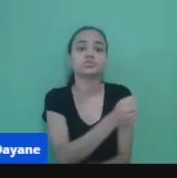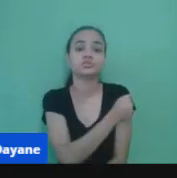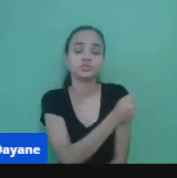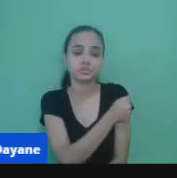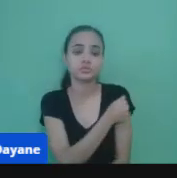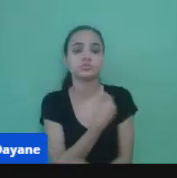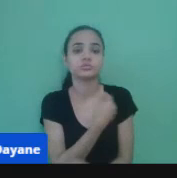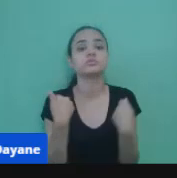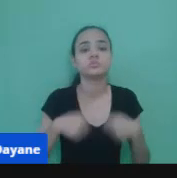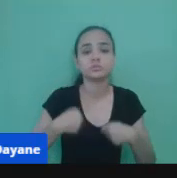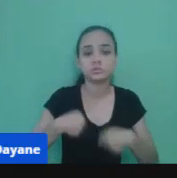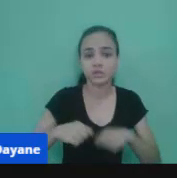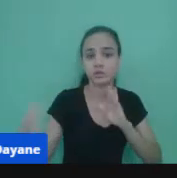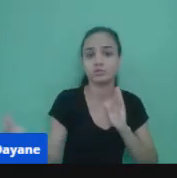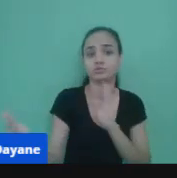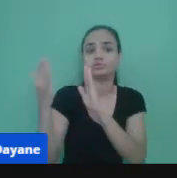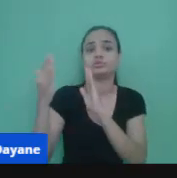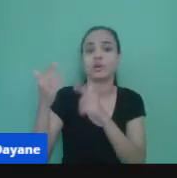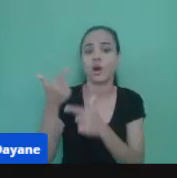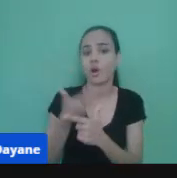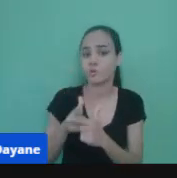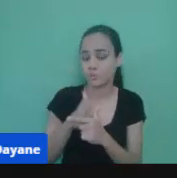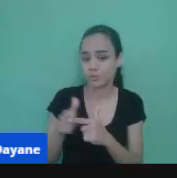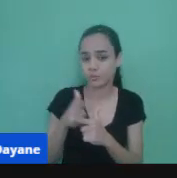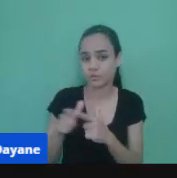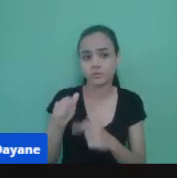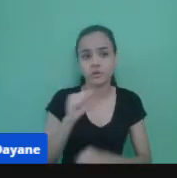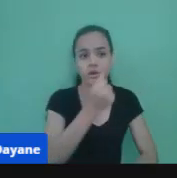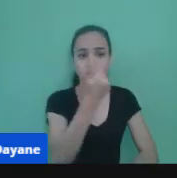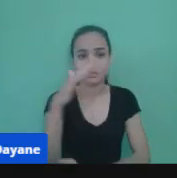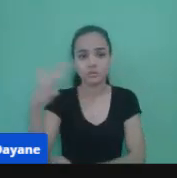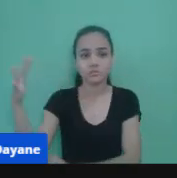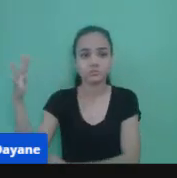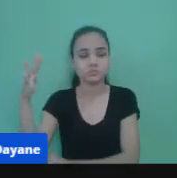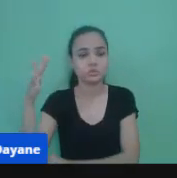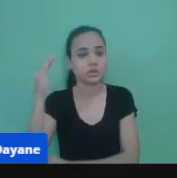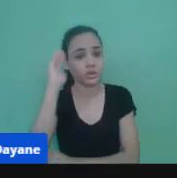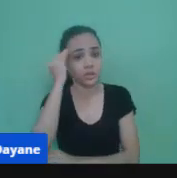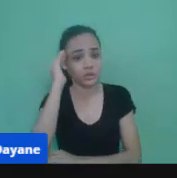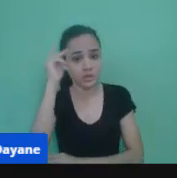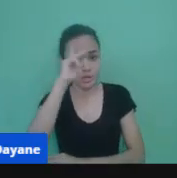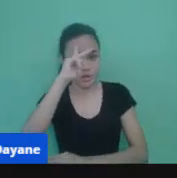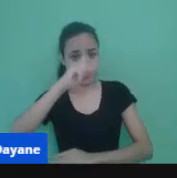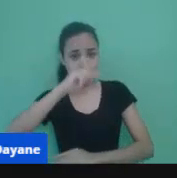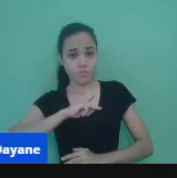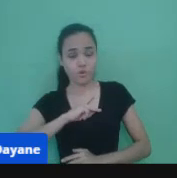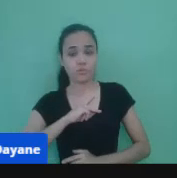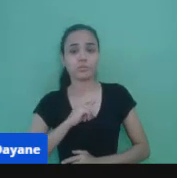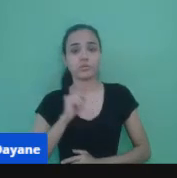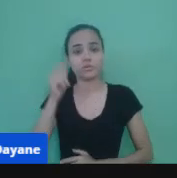problema ambiental, entendendo-se enquanto sujeito, cidadão, politizado,